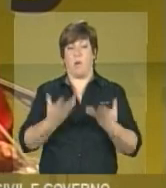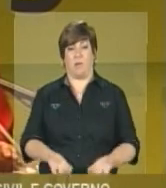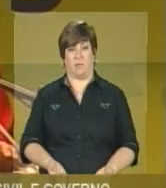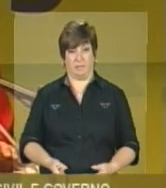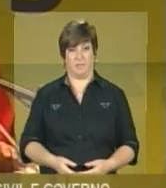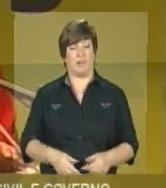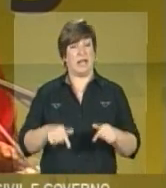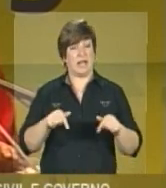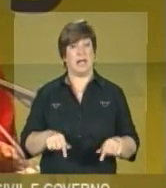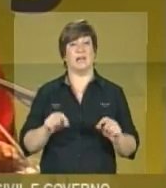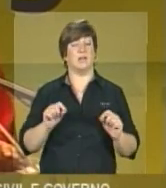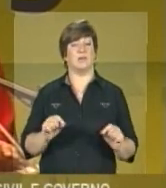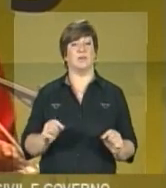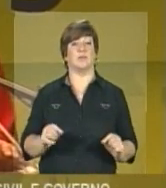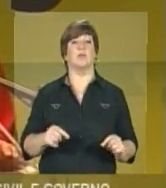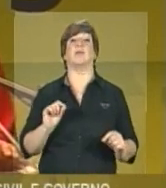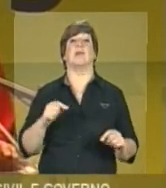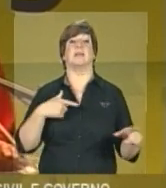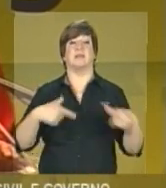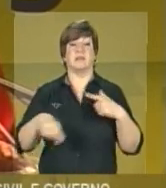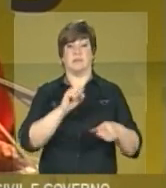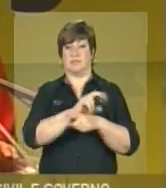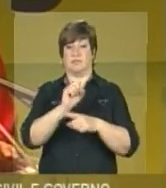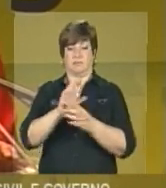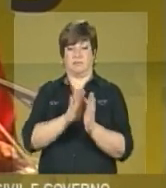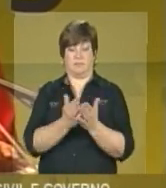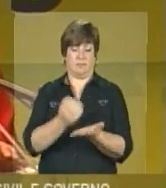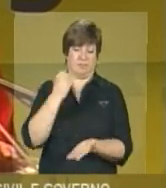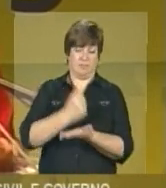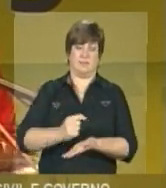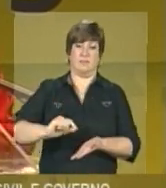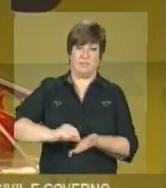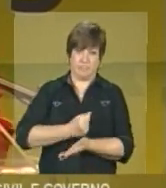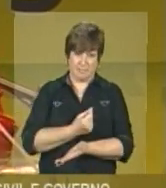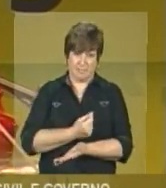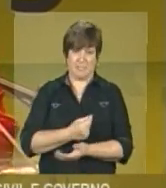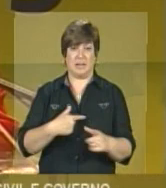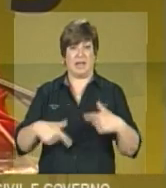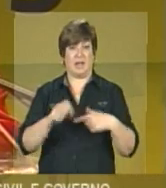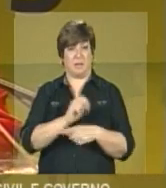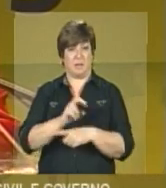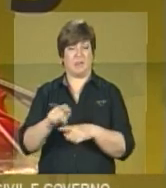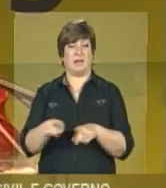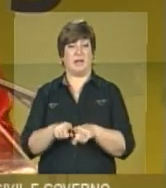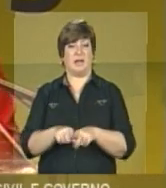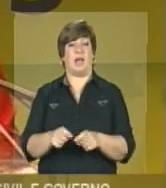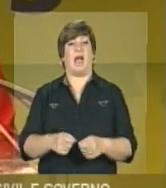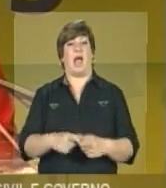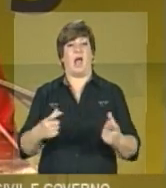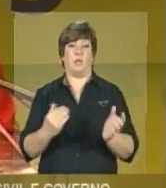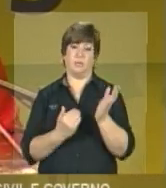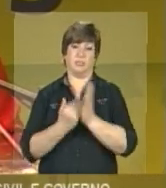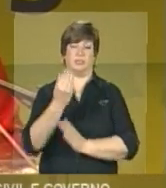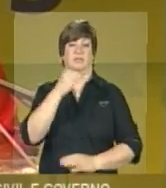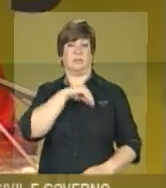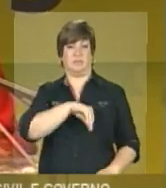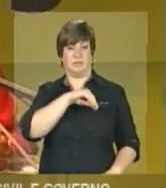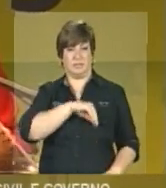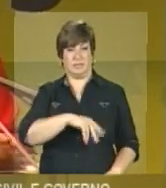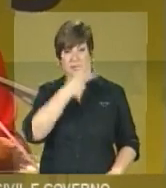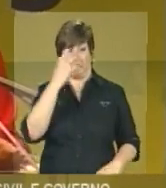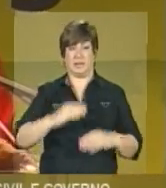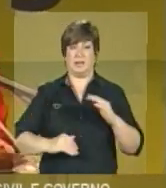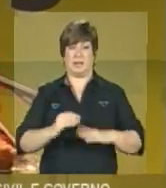Significa criação de empregos formais e expansão da renda dos trabalhadores.